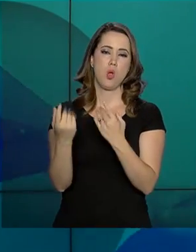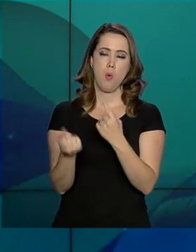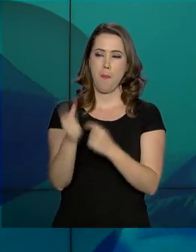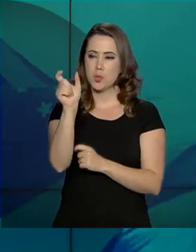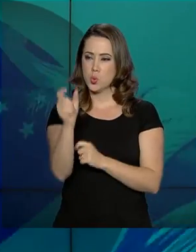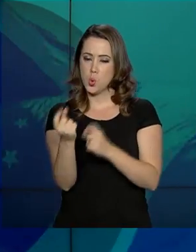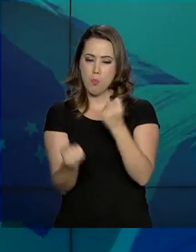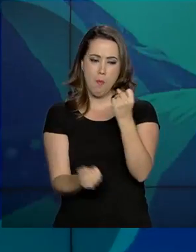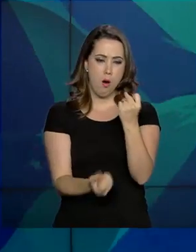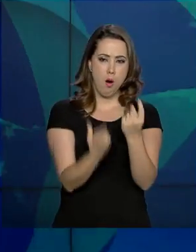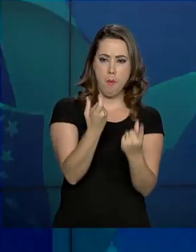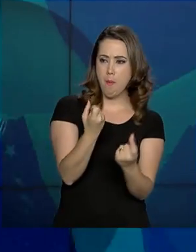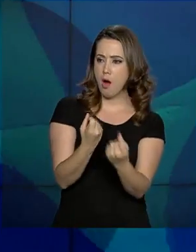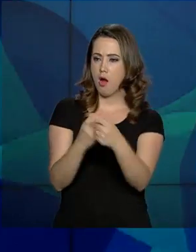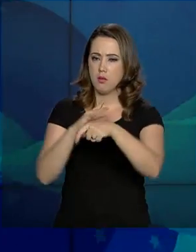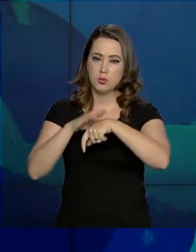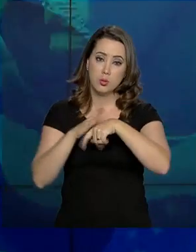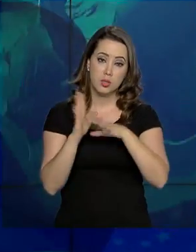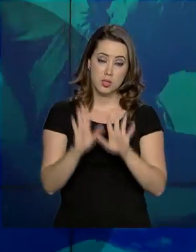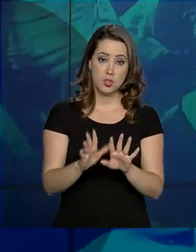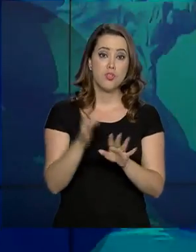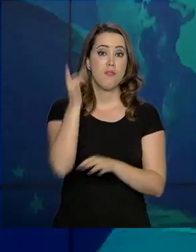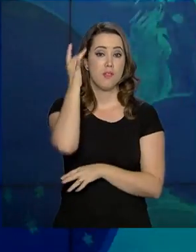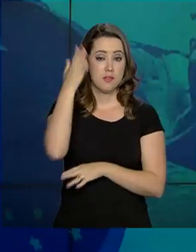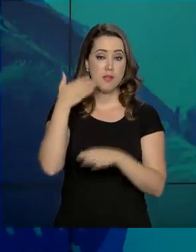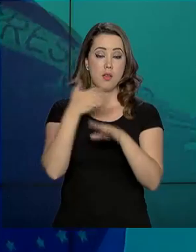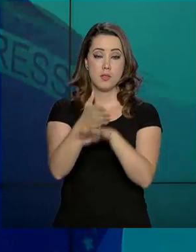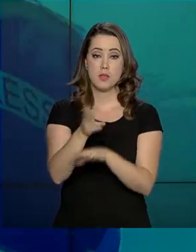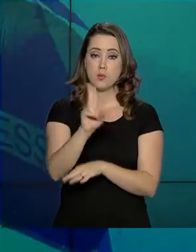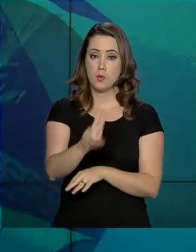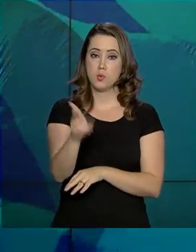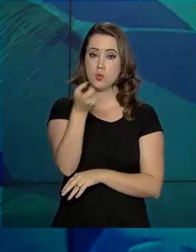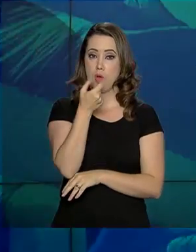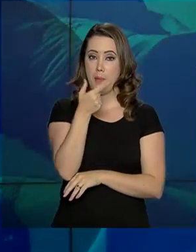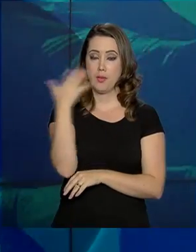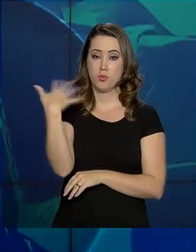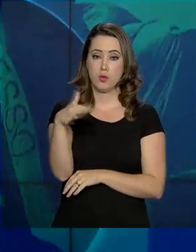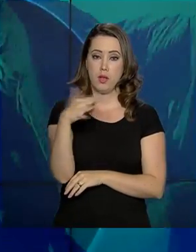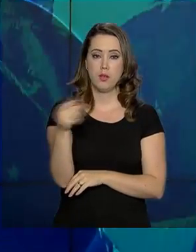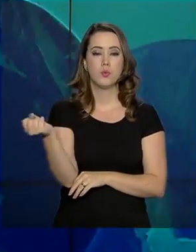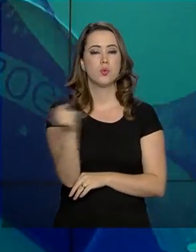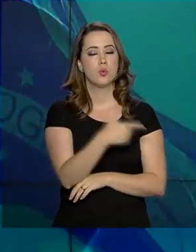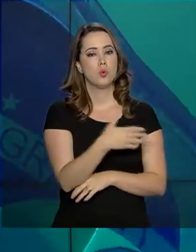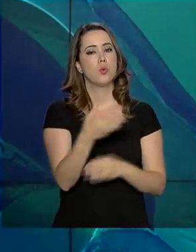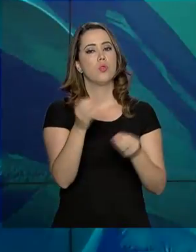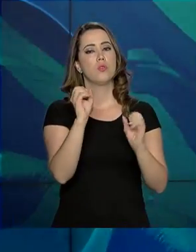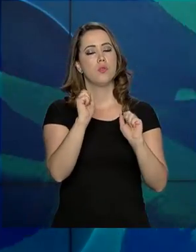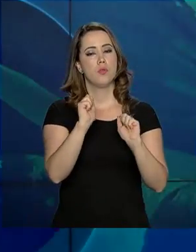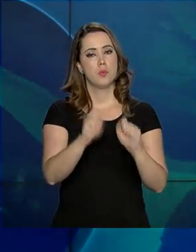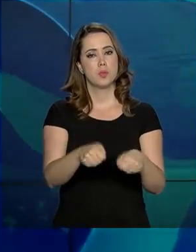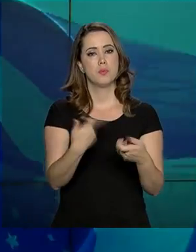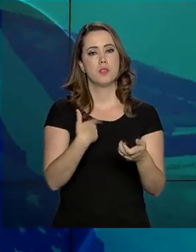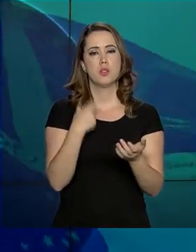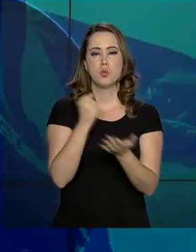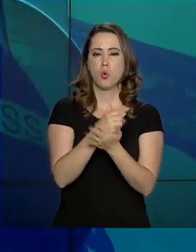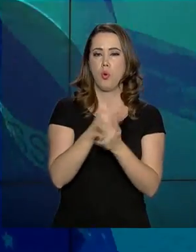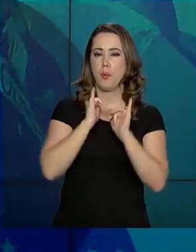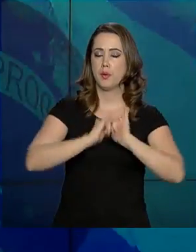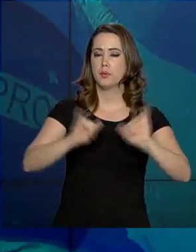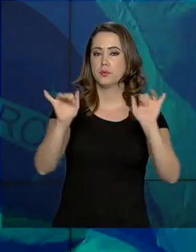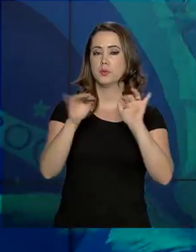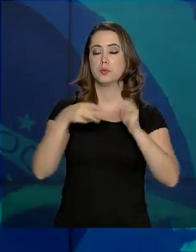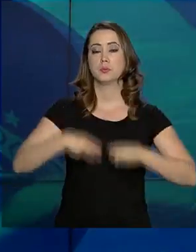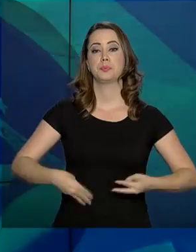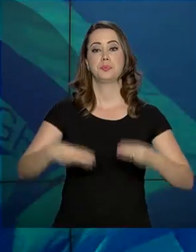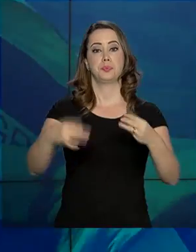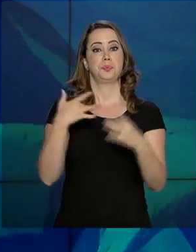o acesso a medicamentos de alto custo. Uma nova modalidade de compra desses produtos foi anunciada pelo Ministério